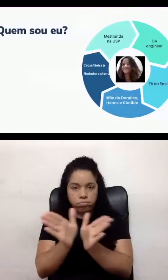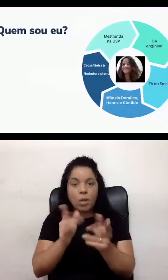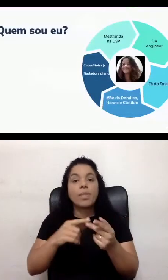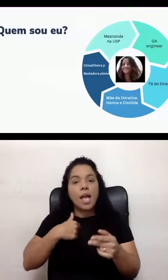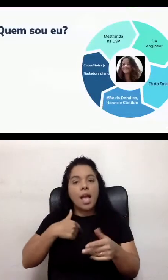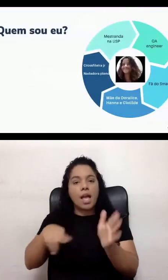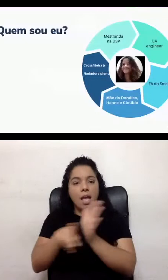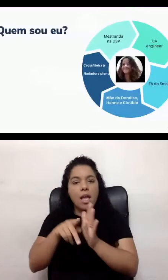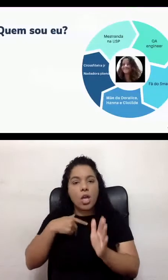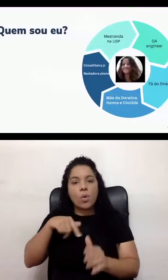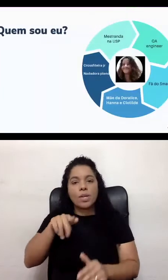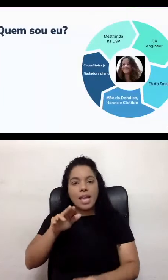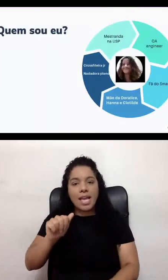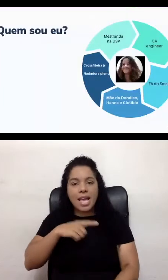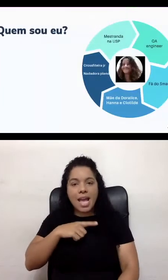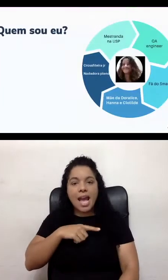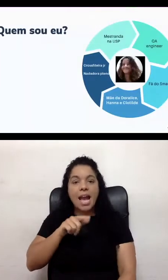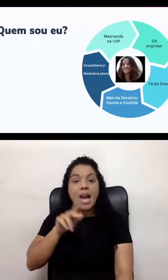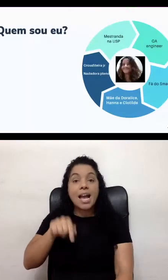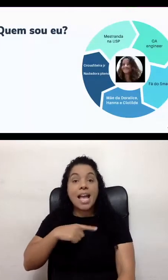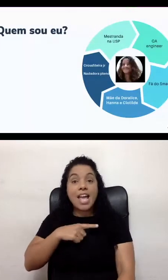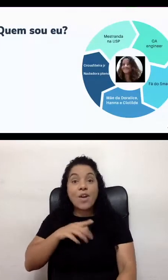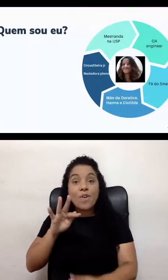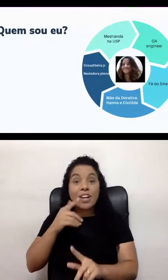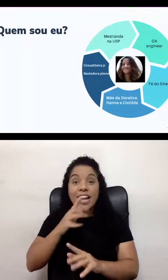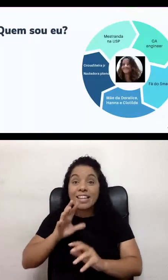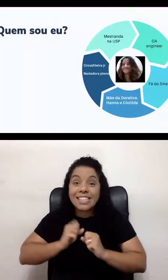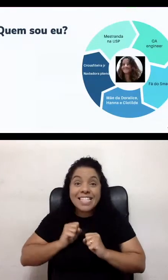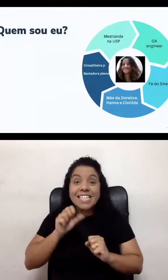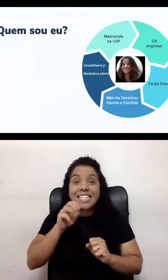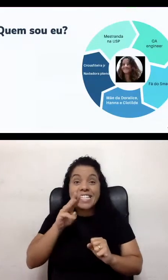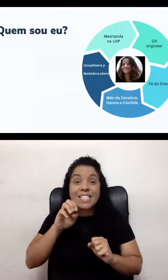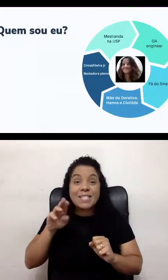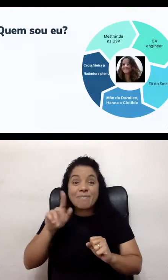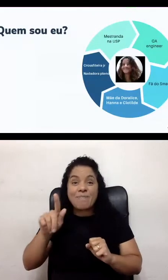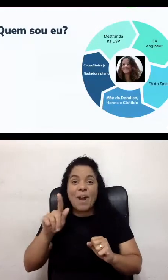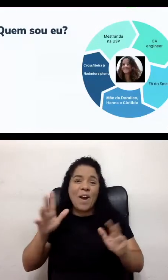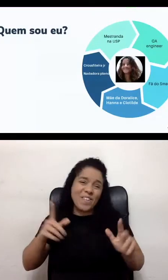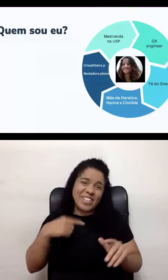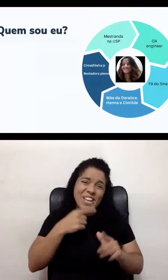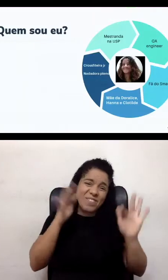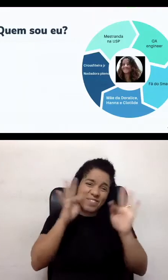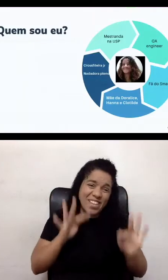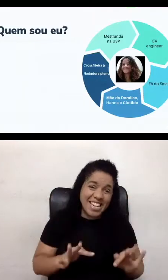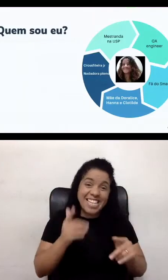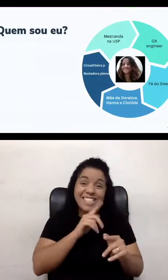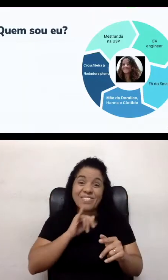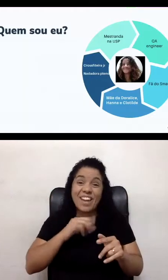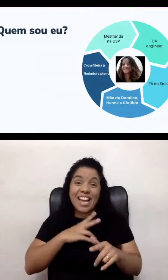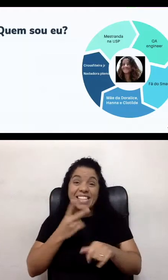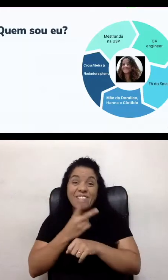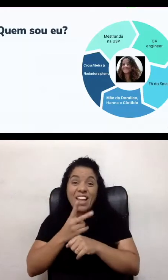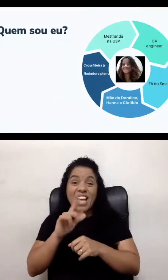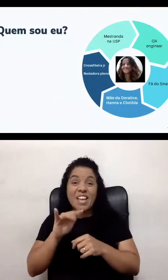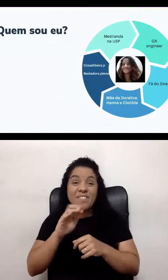engineer lá na CWI. Eu sou muito fã do Smaug, então eu fiquei muito feliz de saber que a gente vai ter um prêmio aí, um